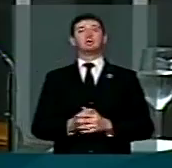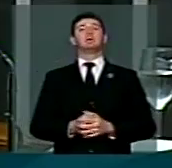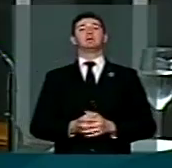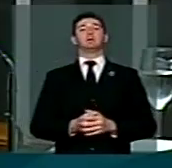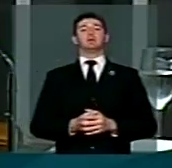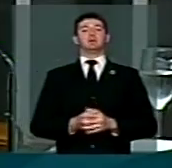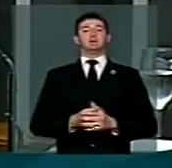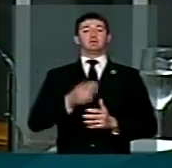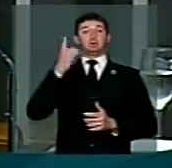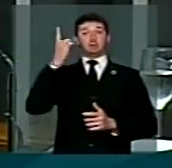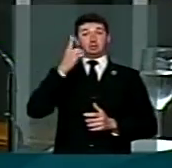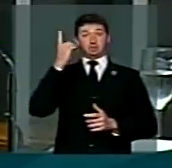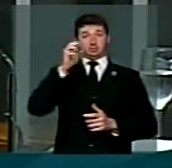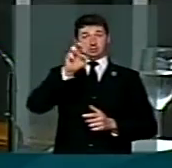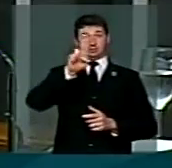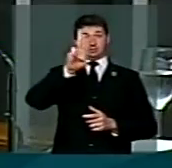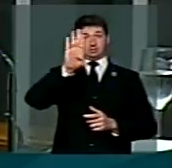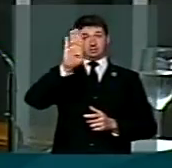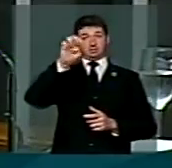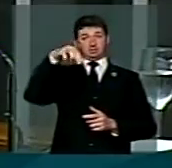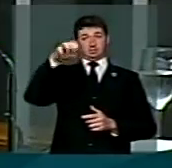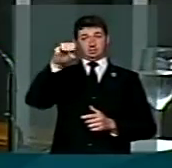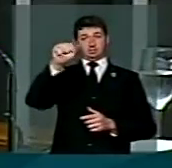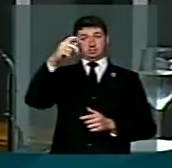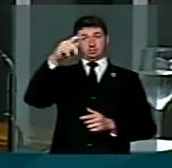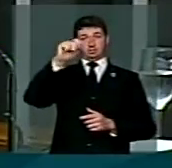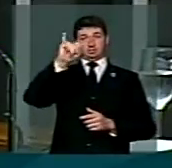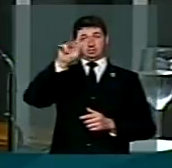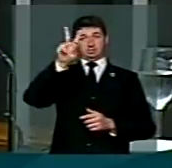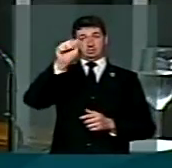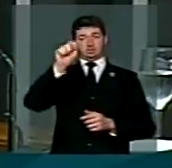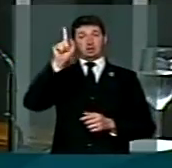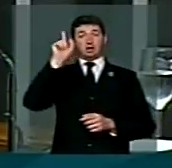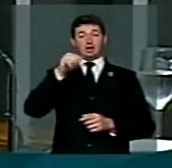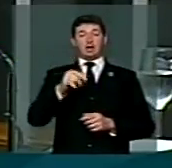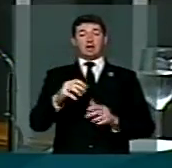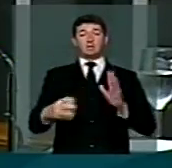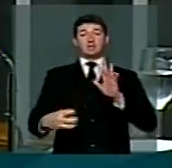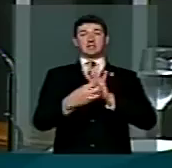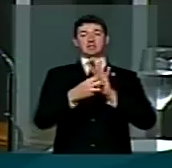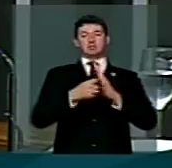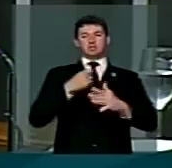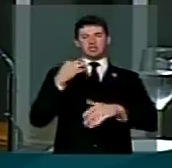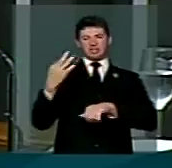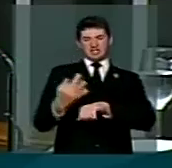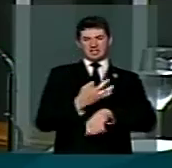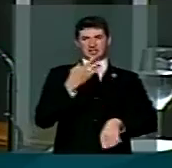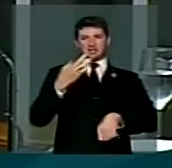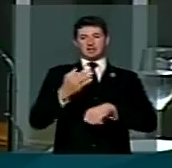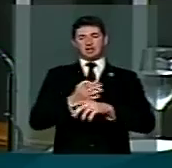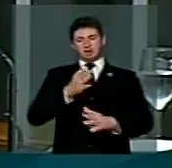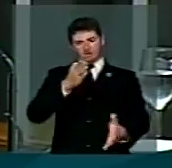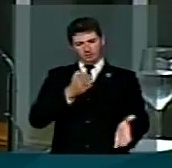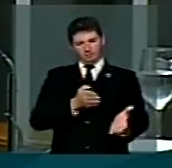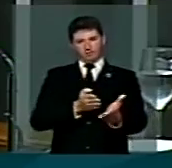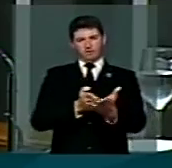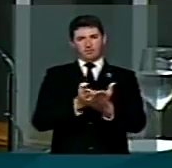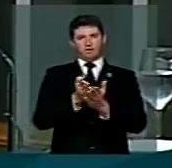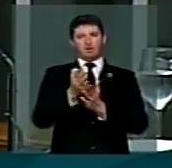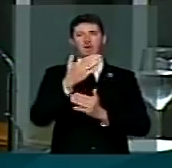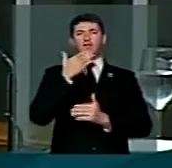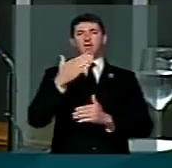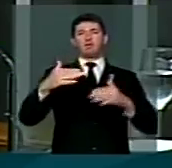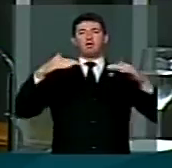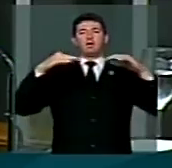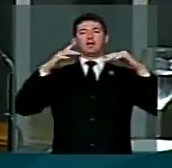O deputado Rubens Paiva, símbolo de resistência e de fidelidade absoluta à